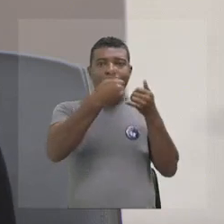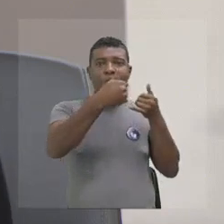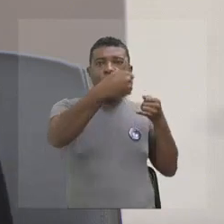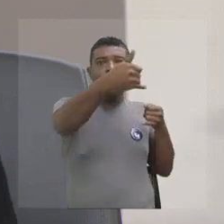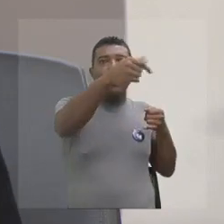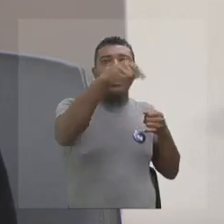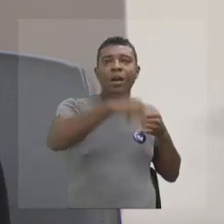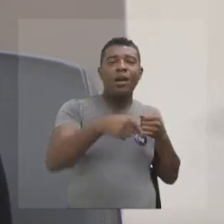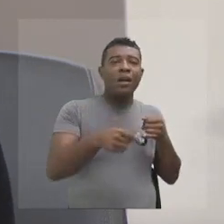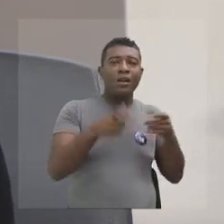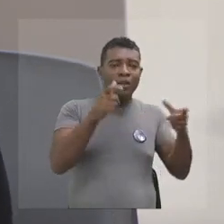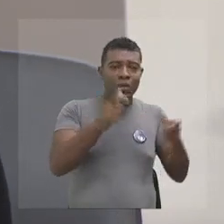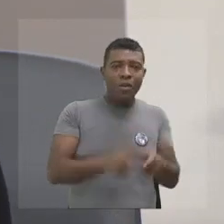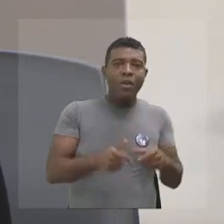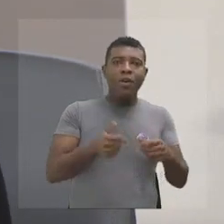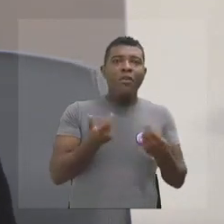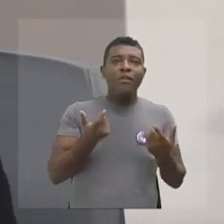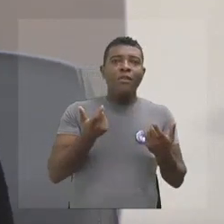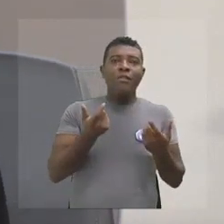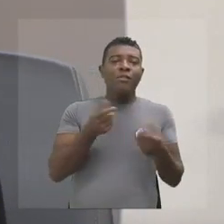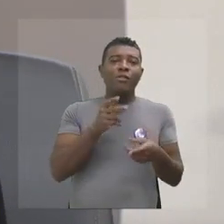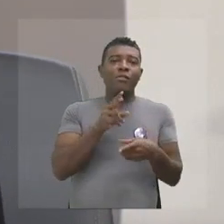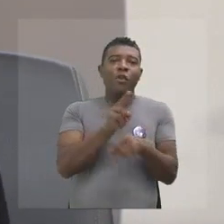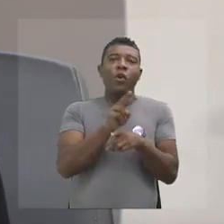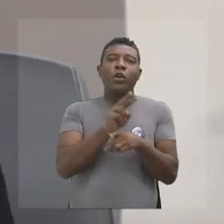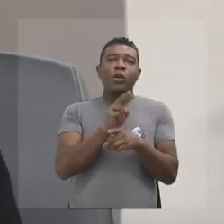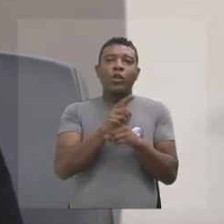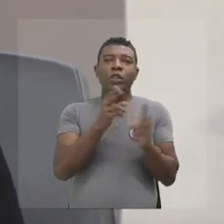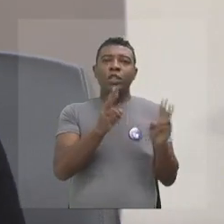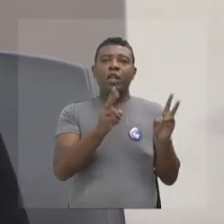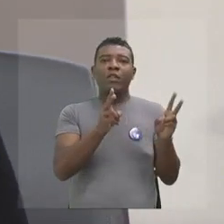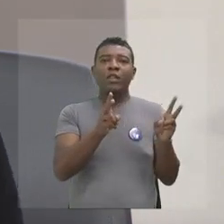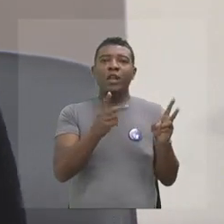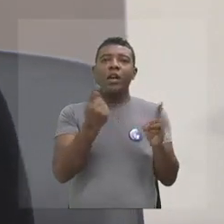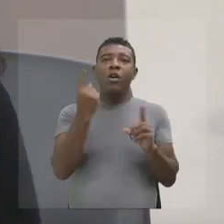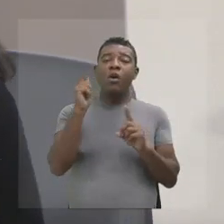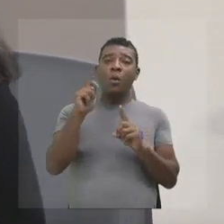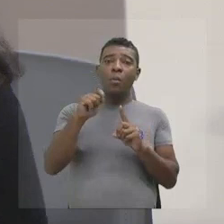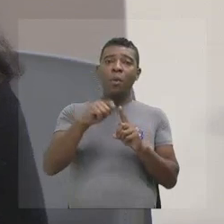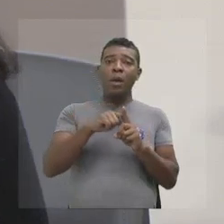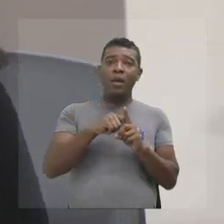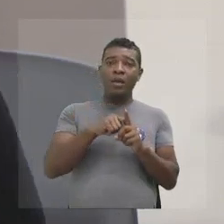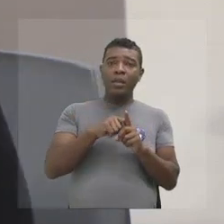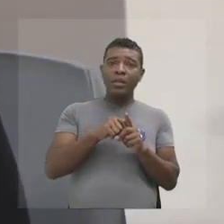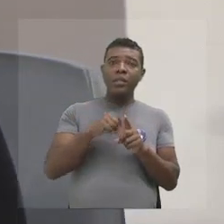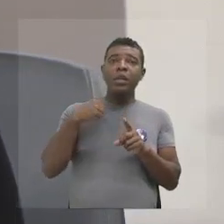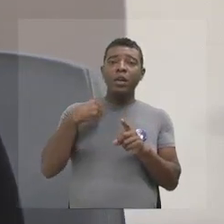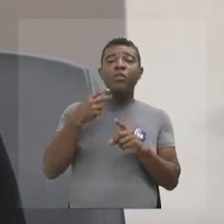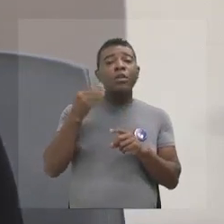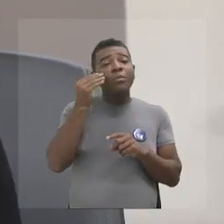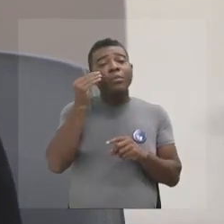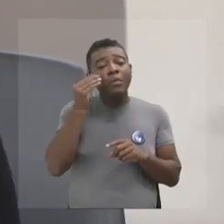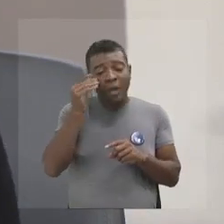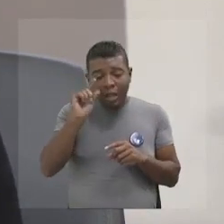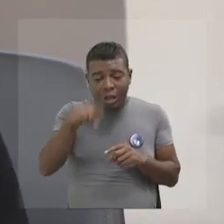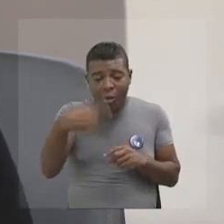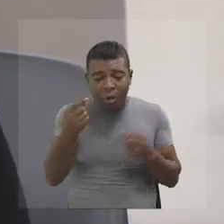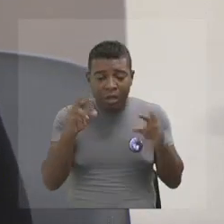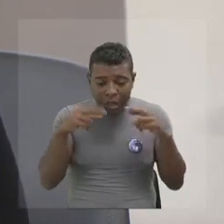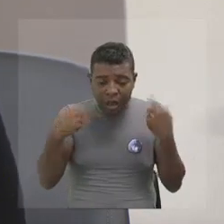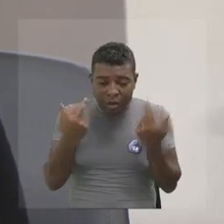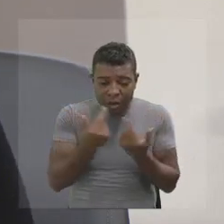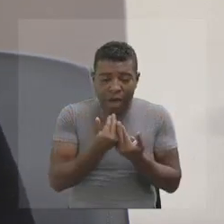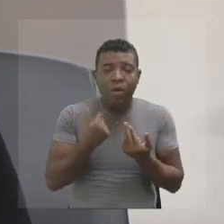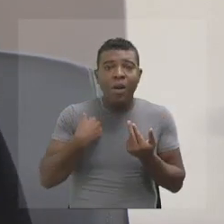sei a última atualização que eu tive deve ter um mês vou me atualizar na sequência dessa reunião ouve